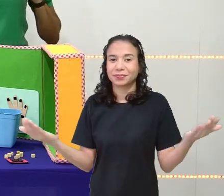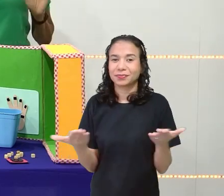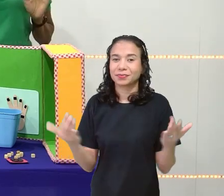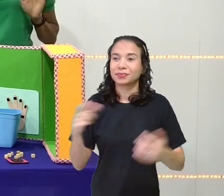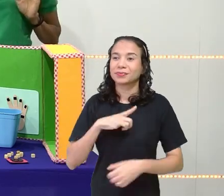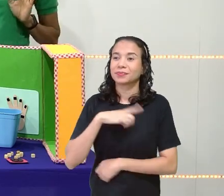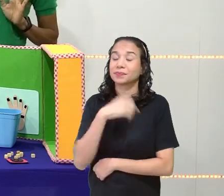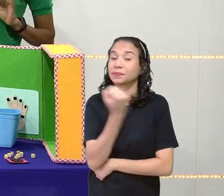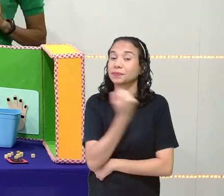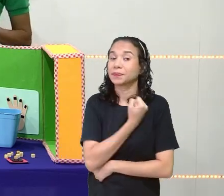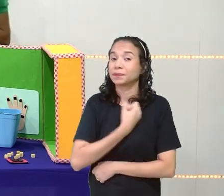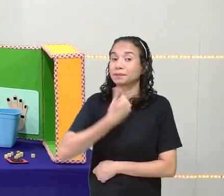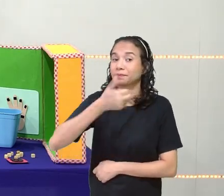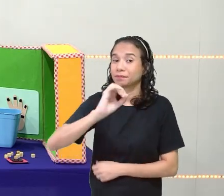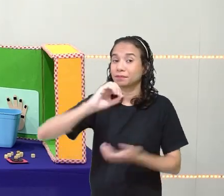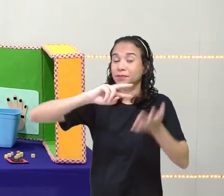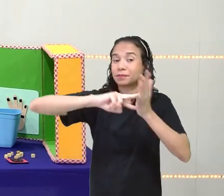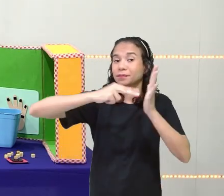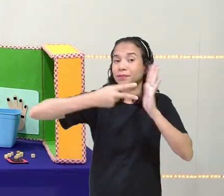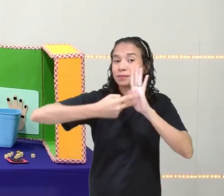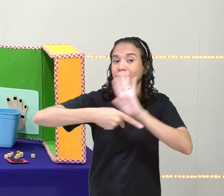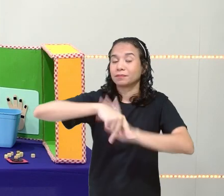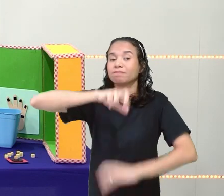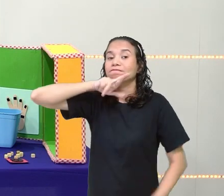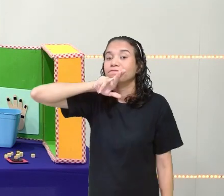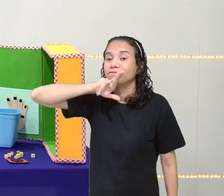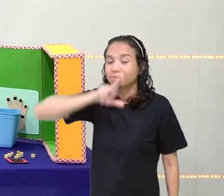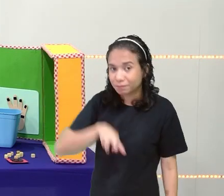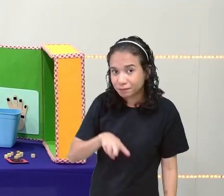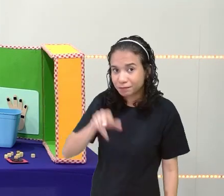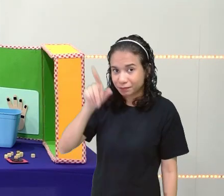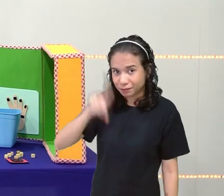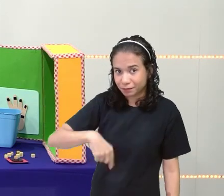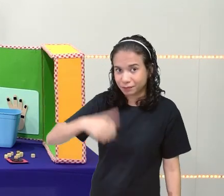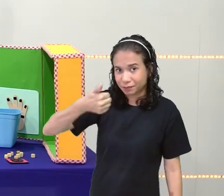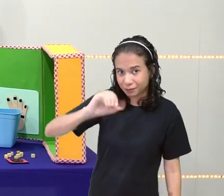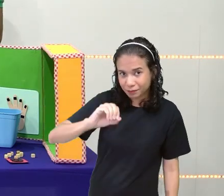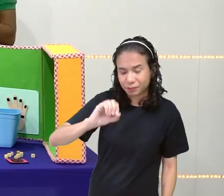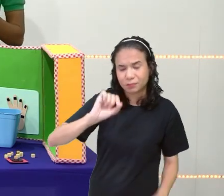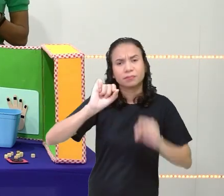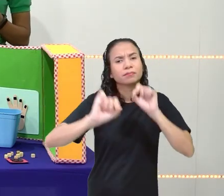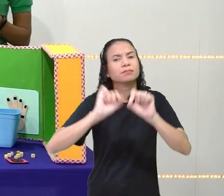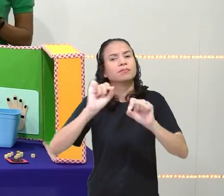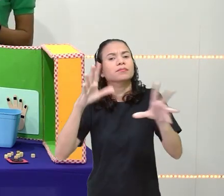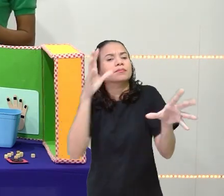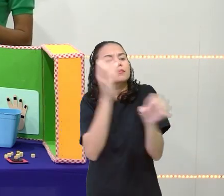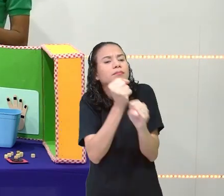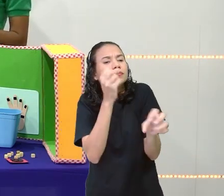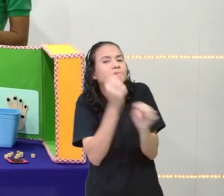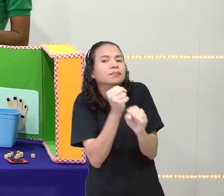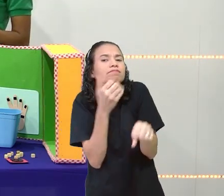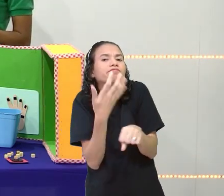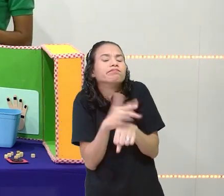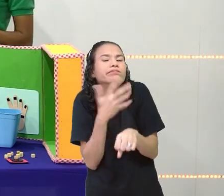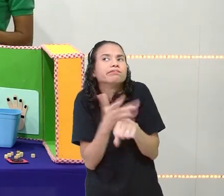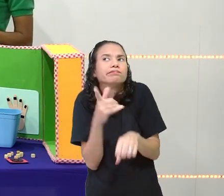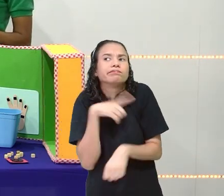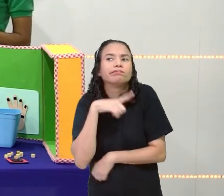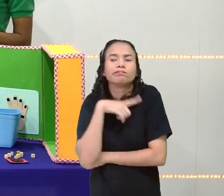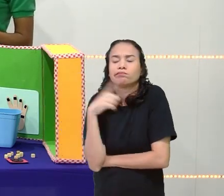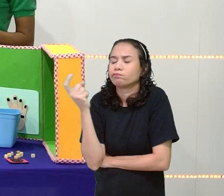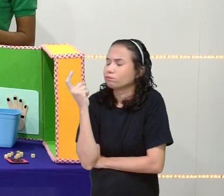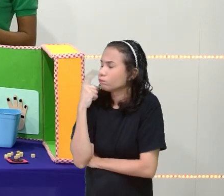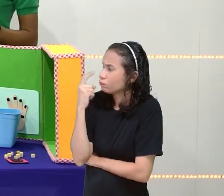o número 10. Então, significa que aqui a resposta, tá? É 10. E qual é a soma que eu vou fazer? Qual dessas